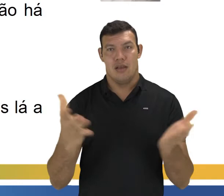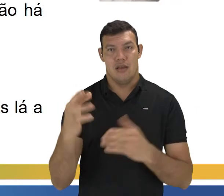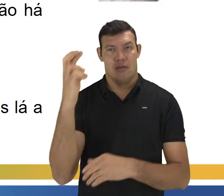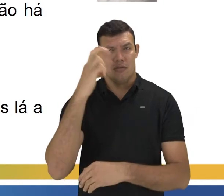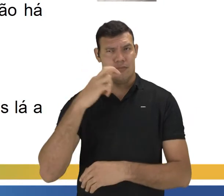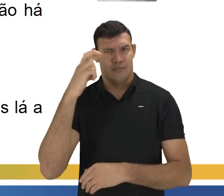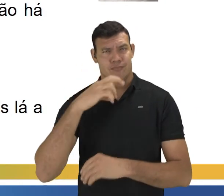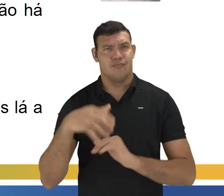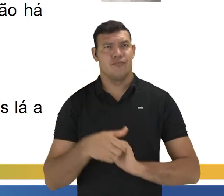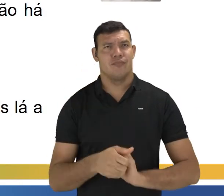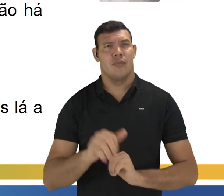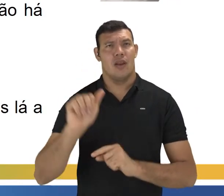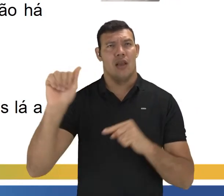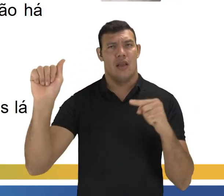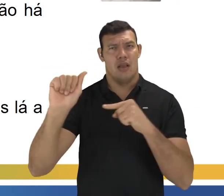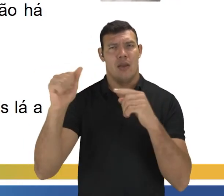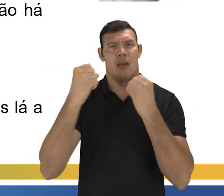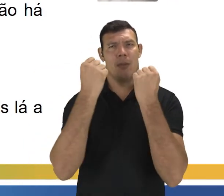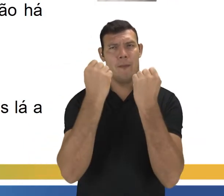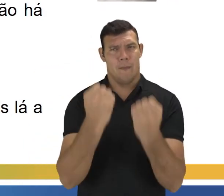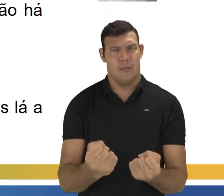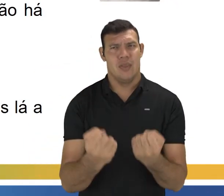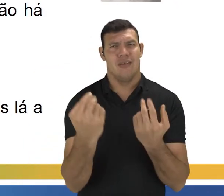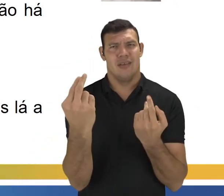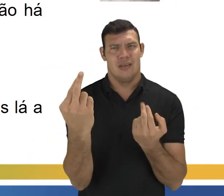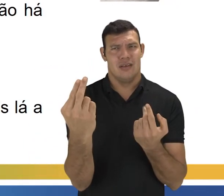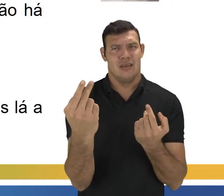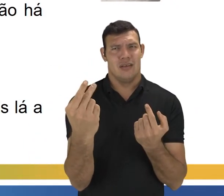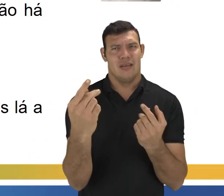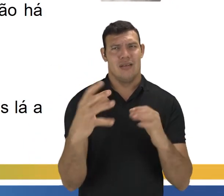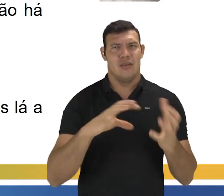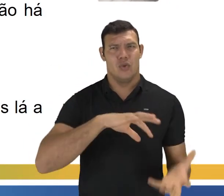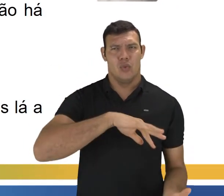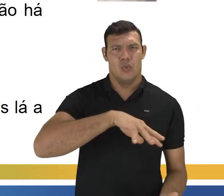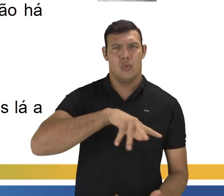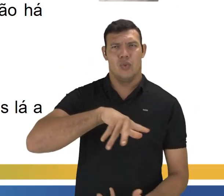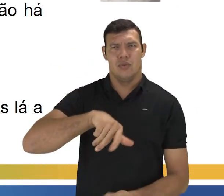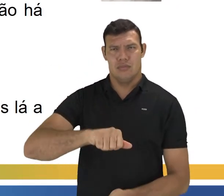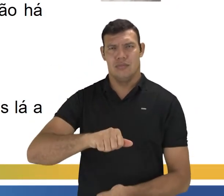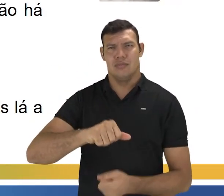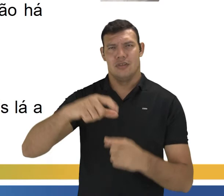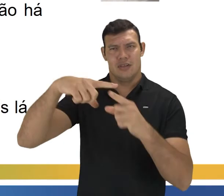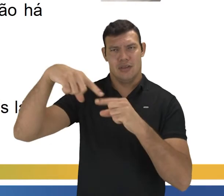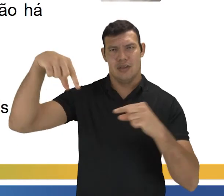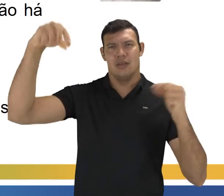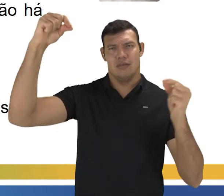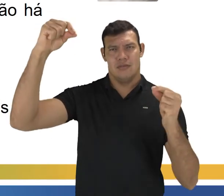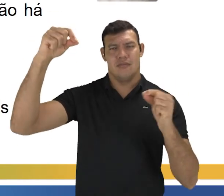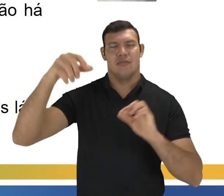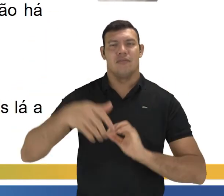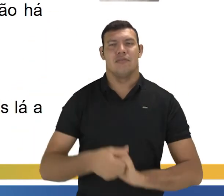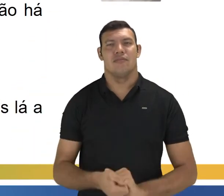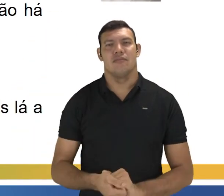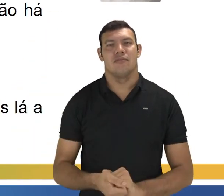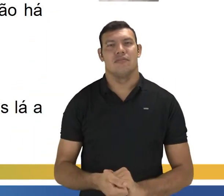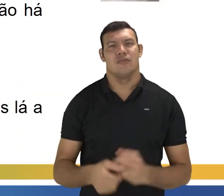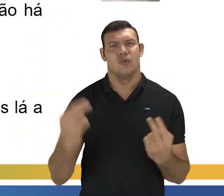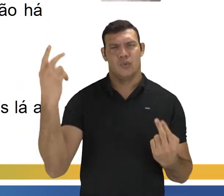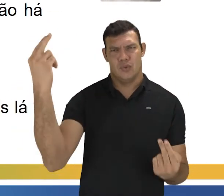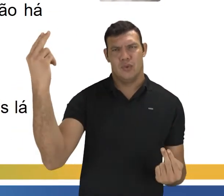dizer que todas as outras estão erradas então vamos analisar cada uma delas o peso do martelo é igual na lua ea terra